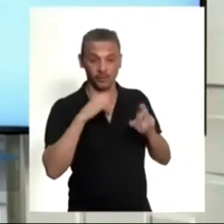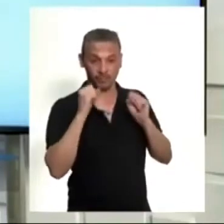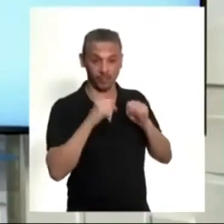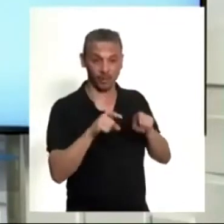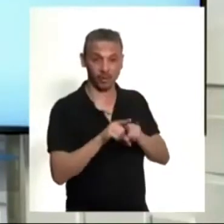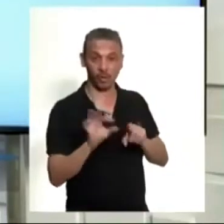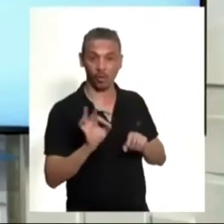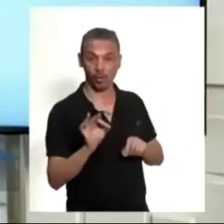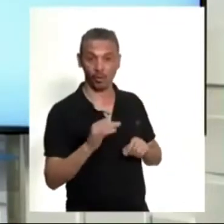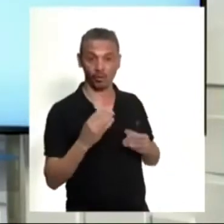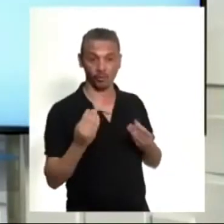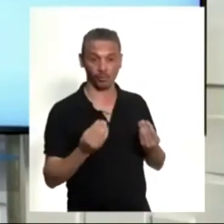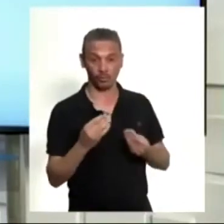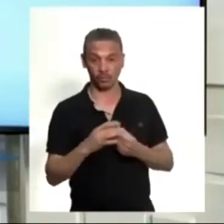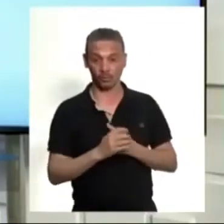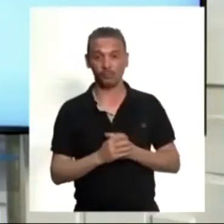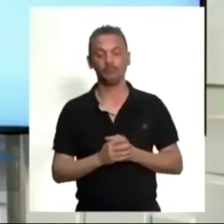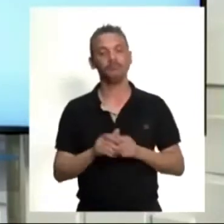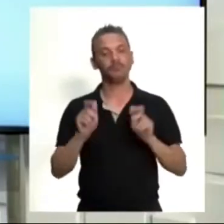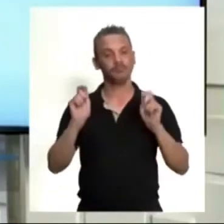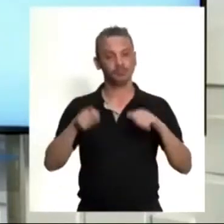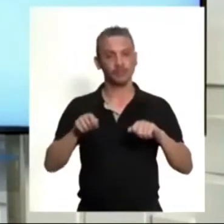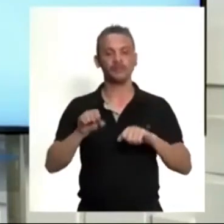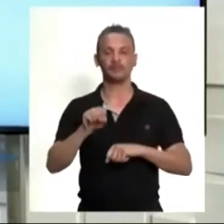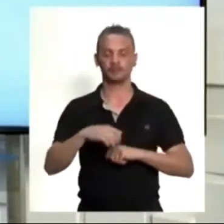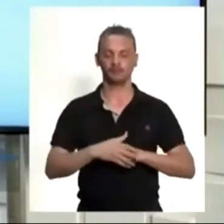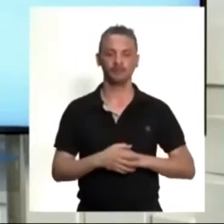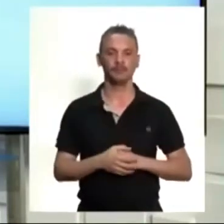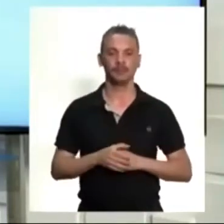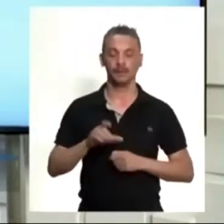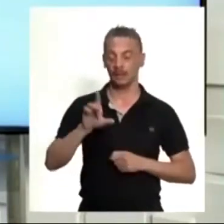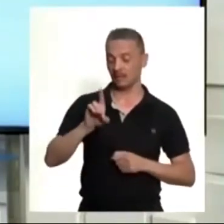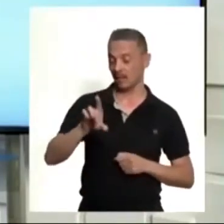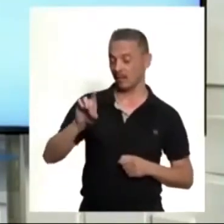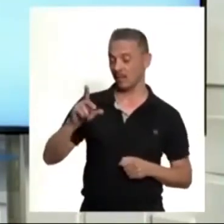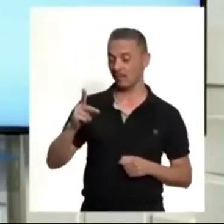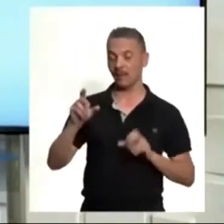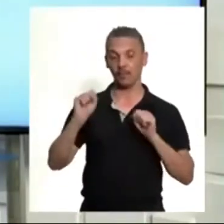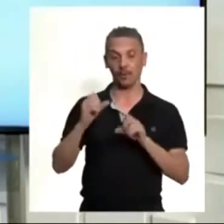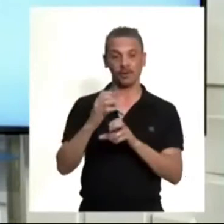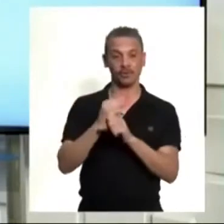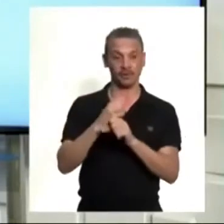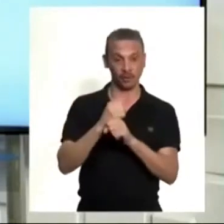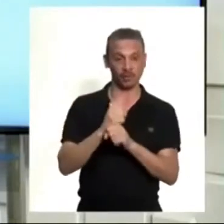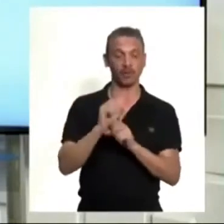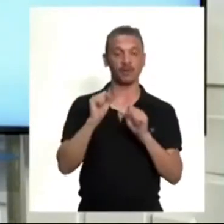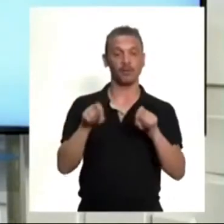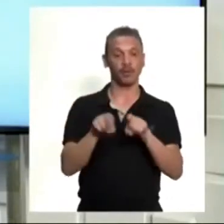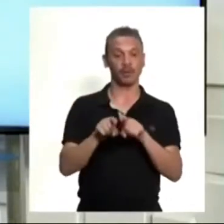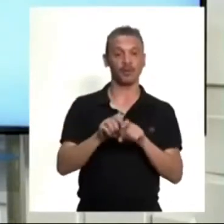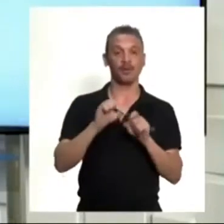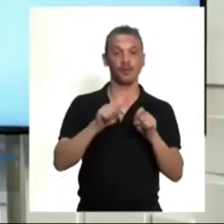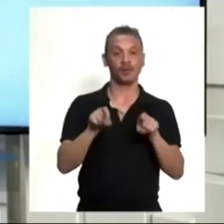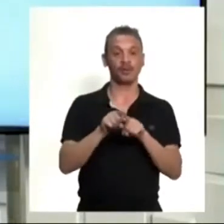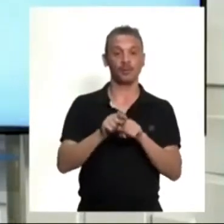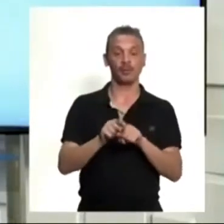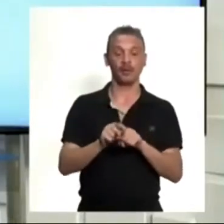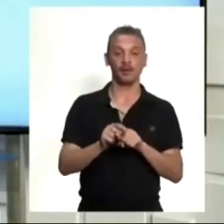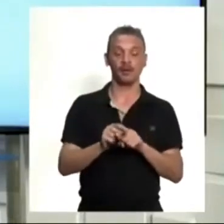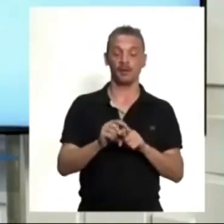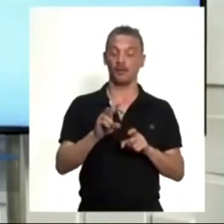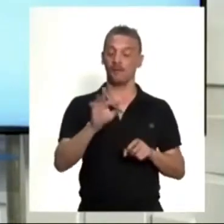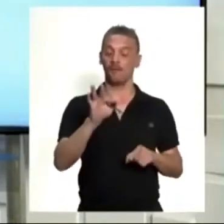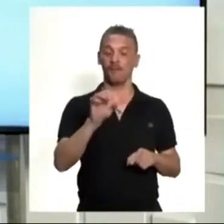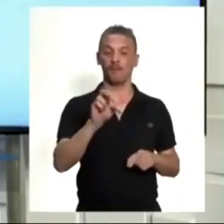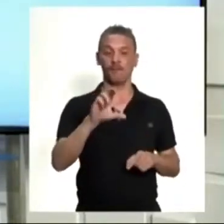chama de DDP da pilha? Tem sim, viu gente? Você pode calcular a DDP da pilha, essa DDP ela pode ser chamada também de força eletromotriz da